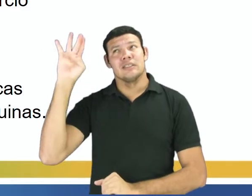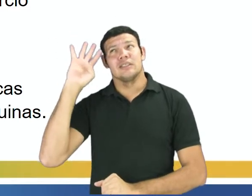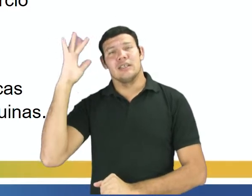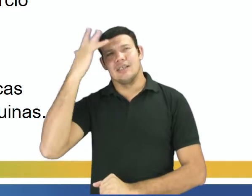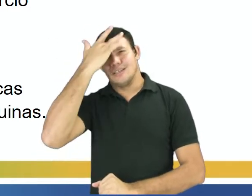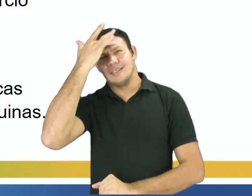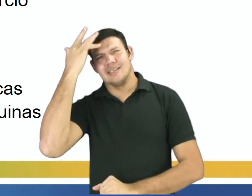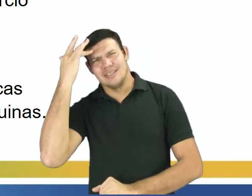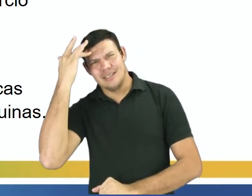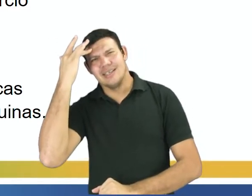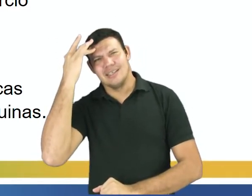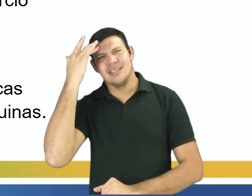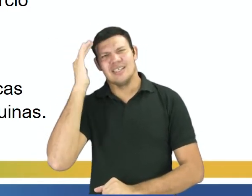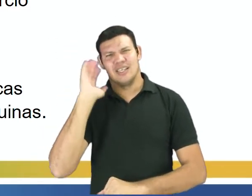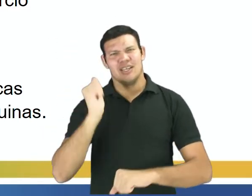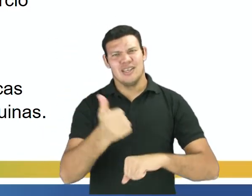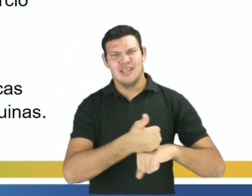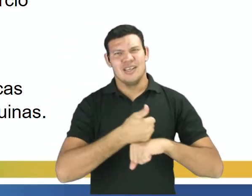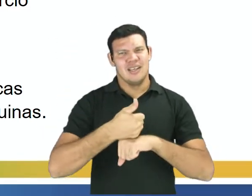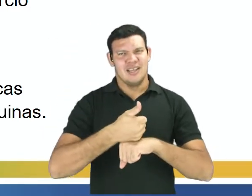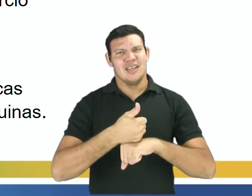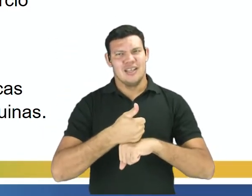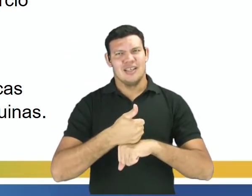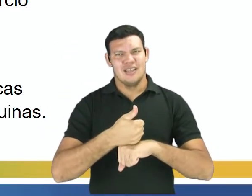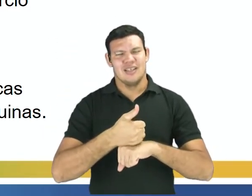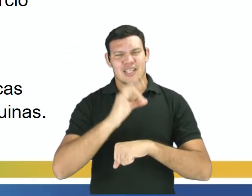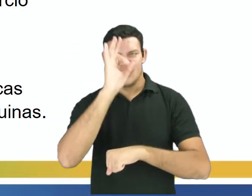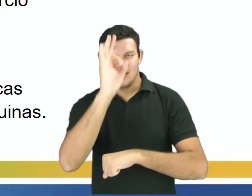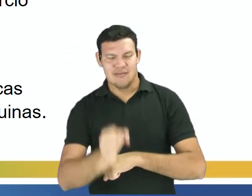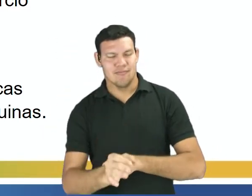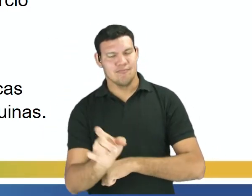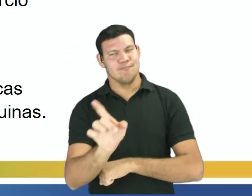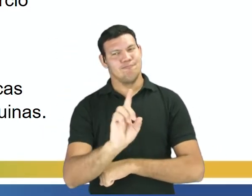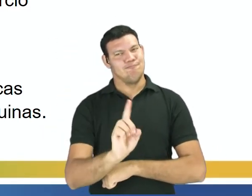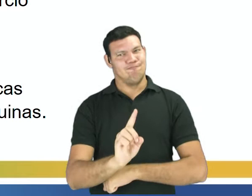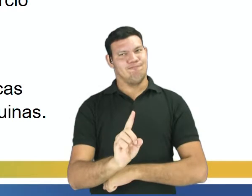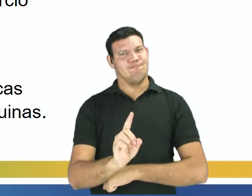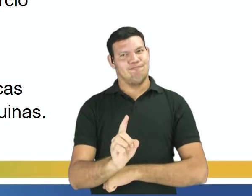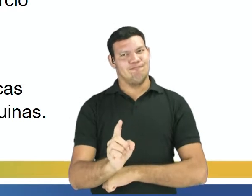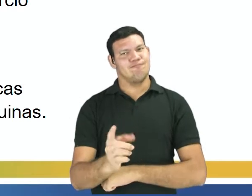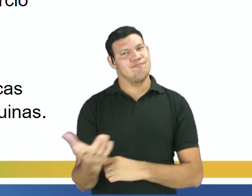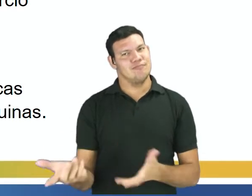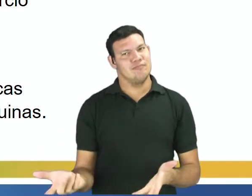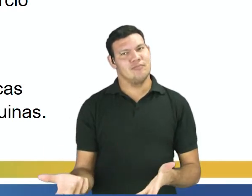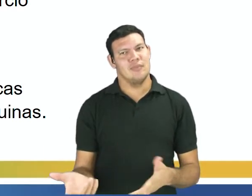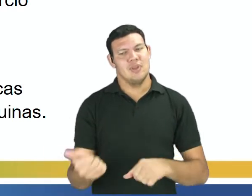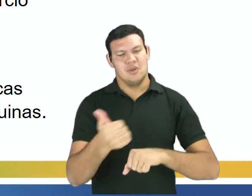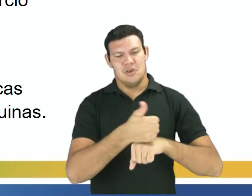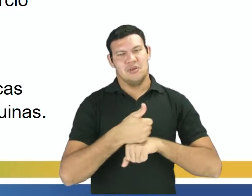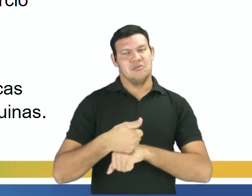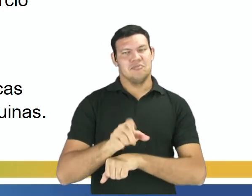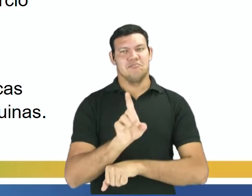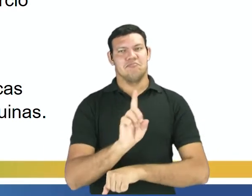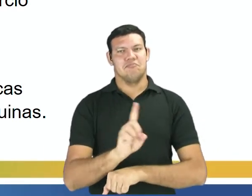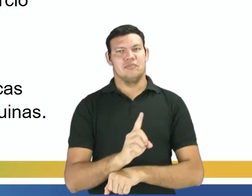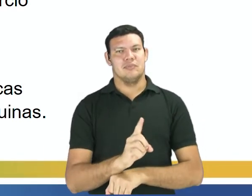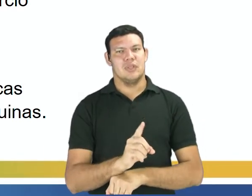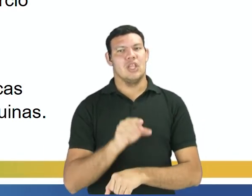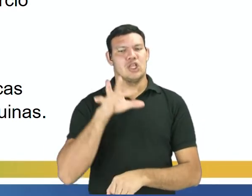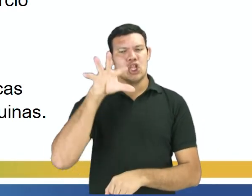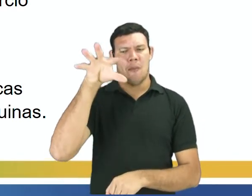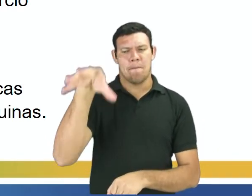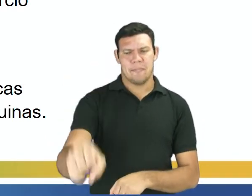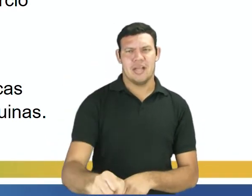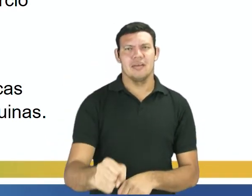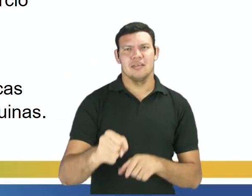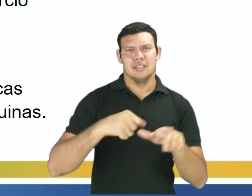estivessem bastante qualificadas para trabalhar com a fabricação de alguma coisa. Então não era qualificada. Pegava o trabalhador